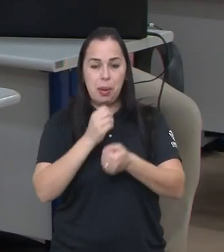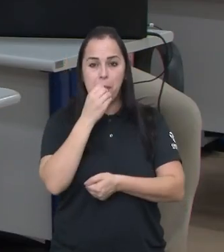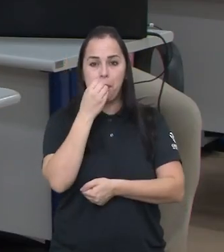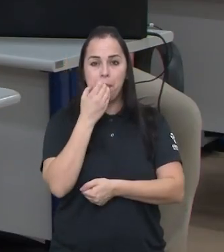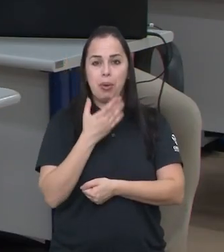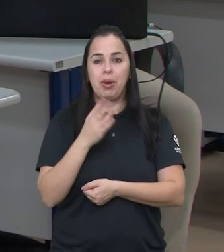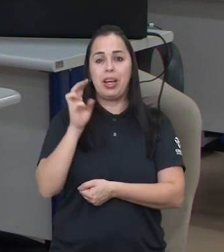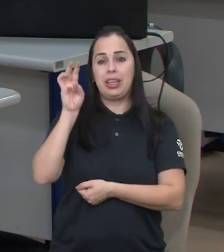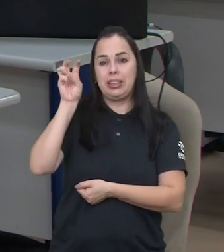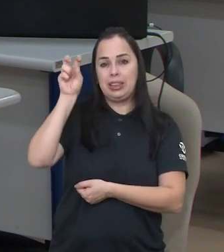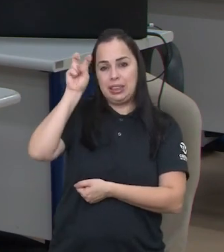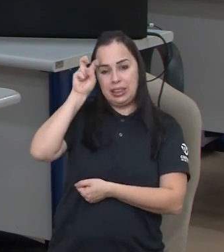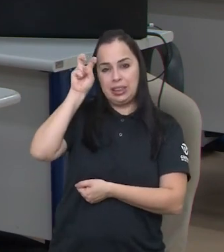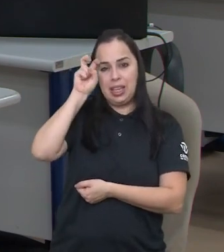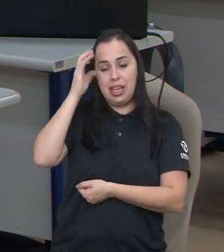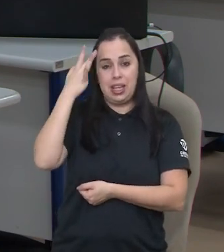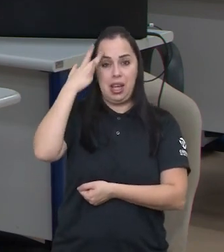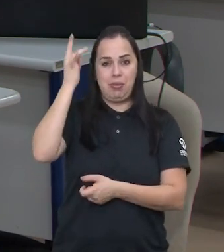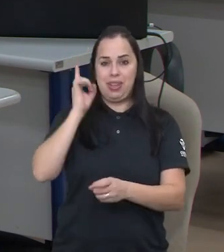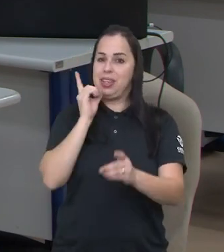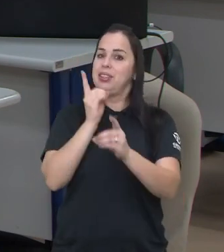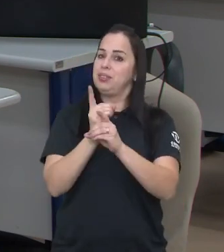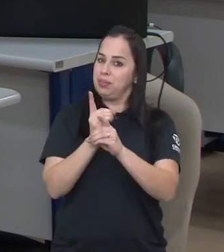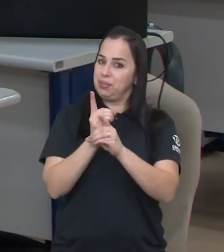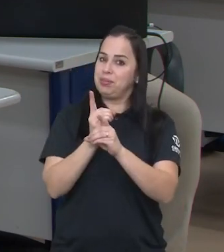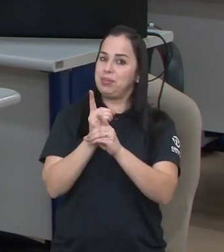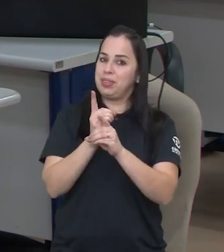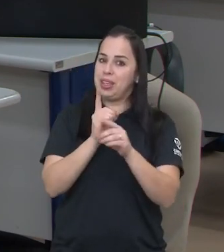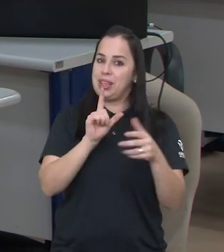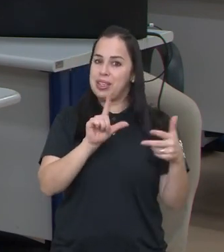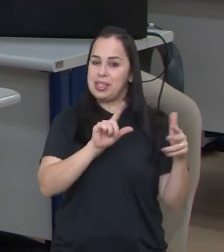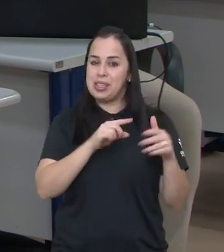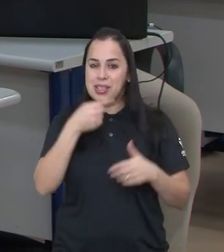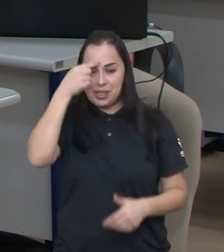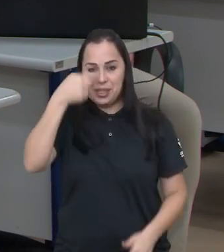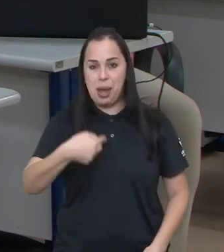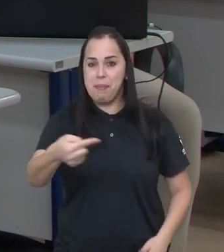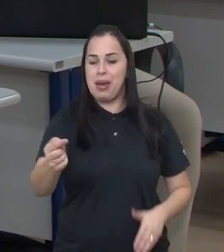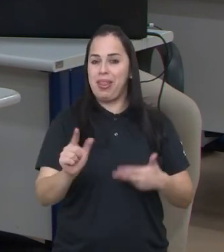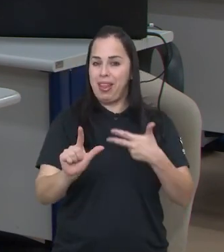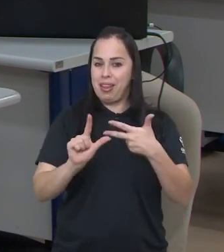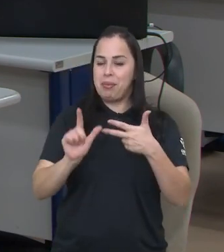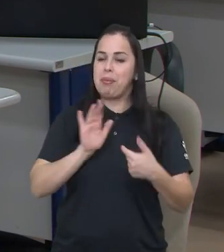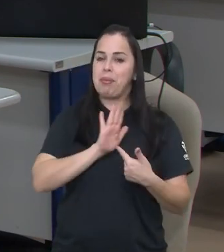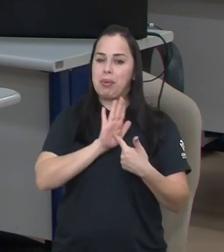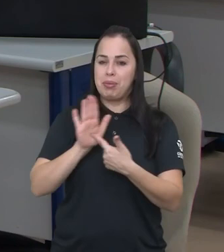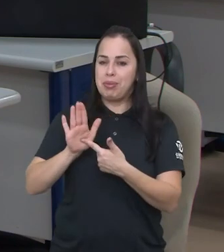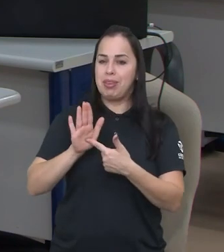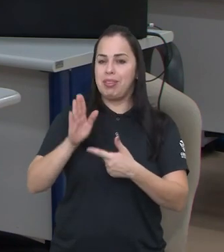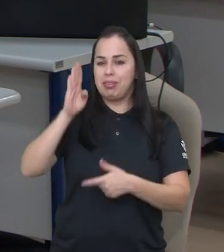companhia. Tenha uma ótima quinta e amanhã a gente se encontra no Semana Legislativa para apresentar para